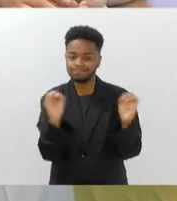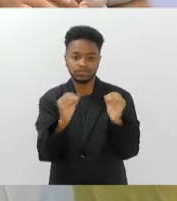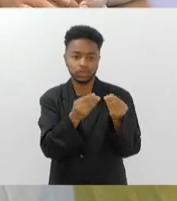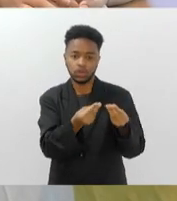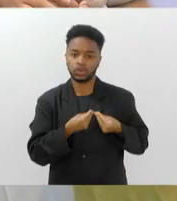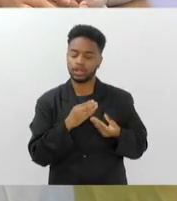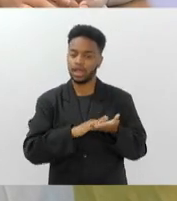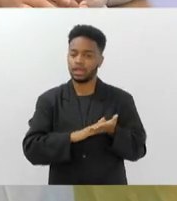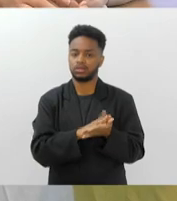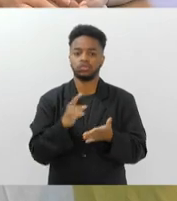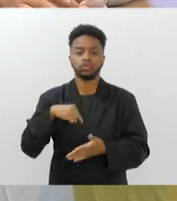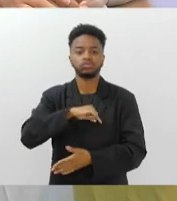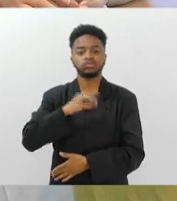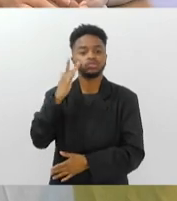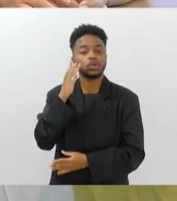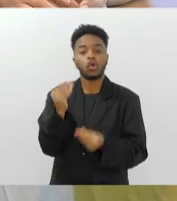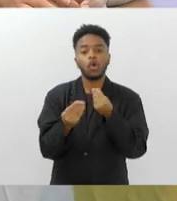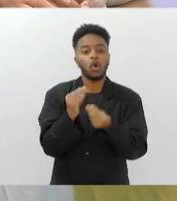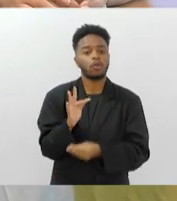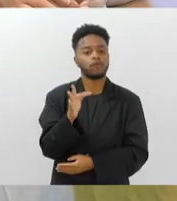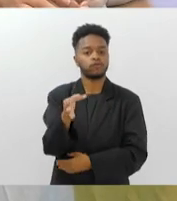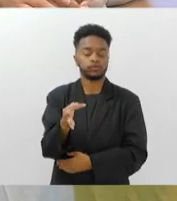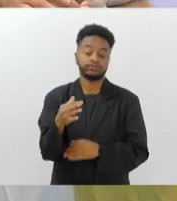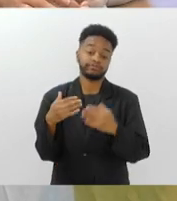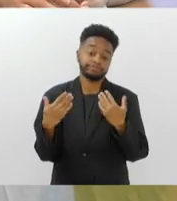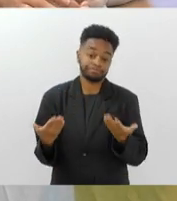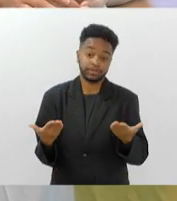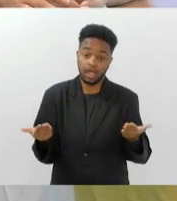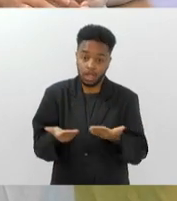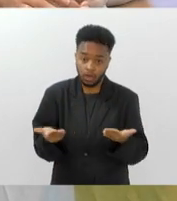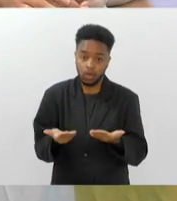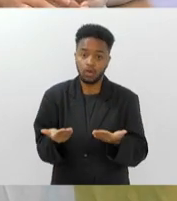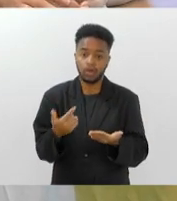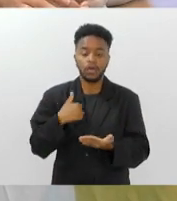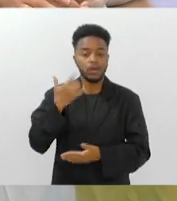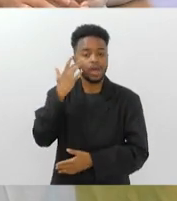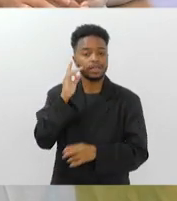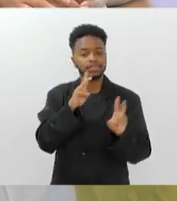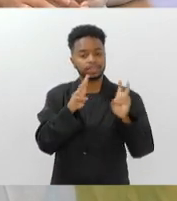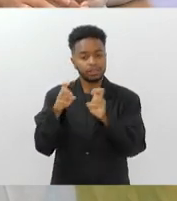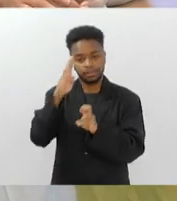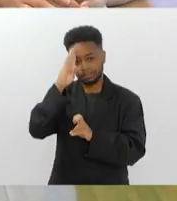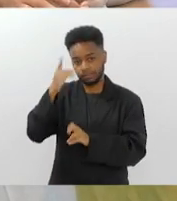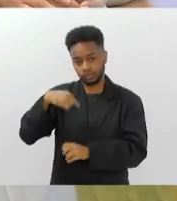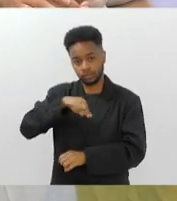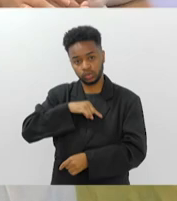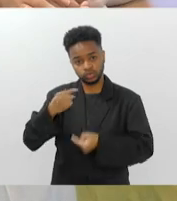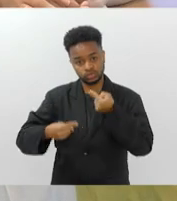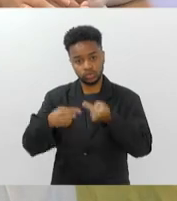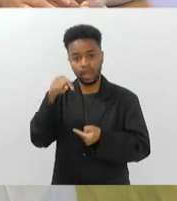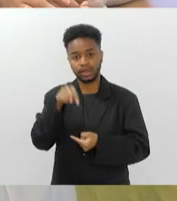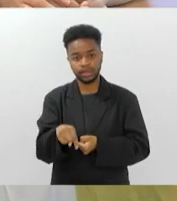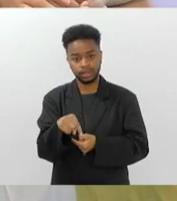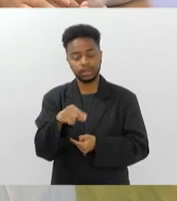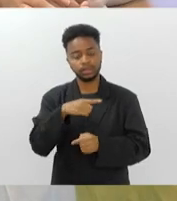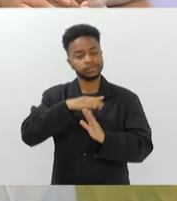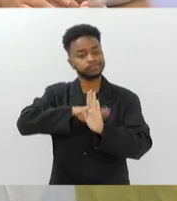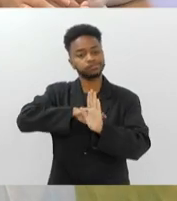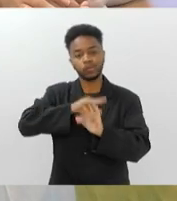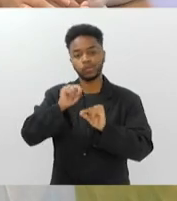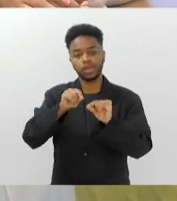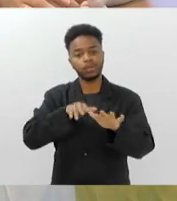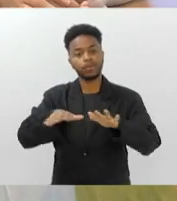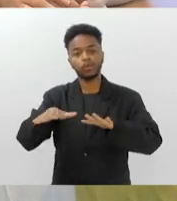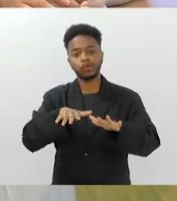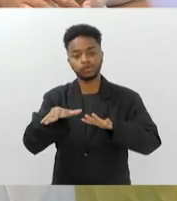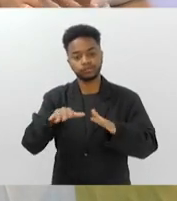amanhã né então assim eh Então nesse momento eu acho que uma das questões que a gente tá discutindo aqui né né que está por trás de toda essa mobilização